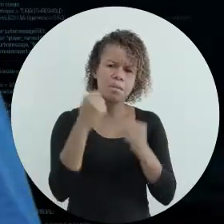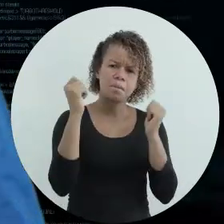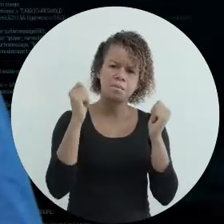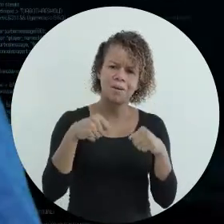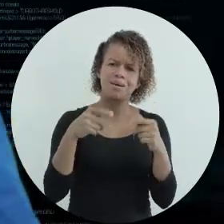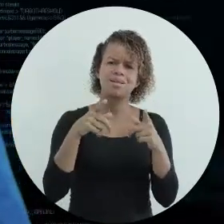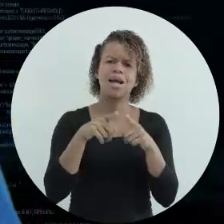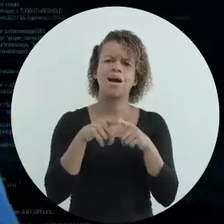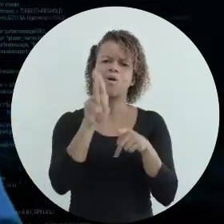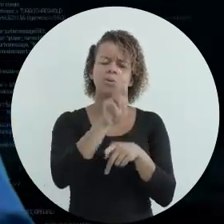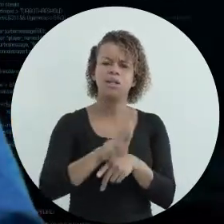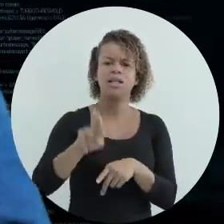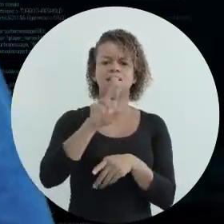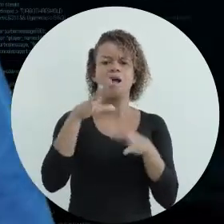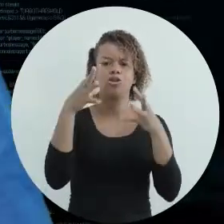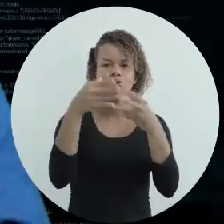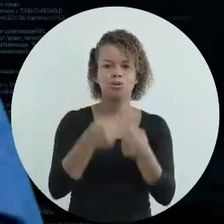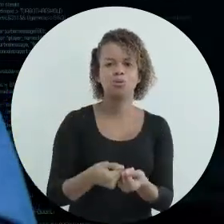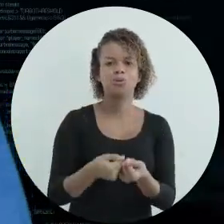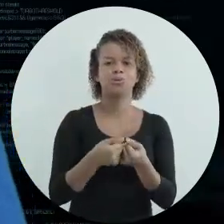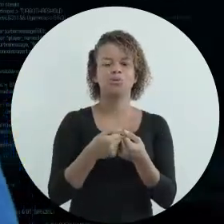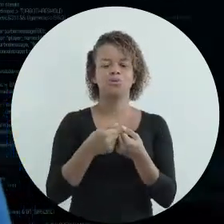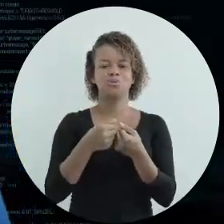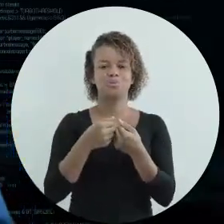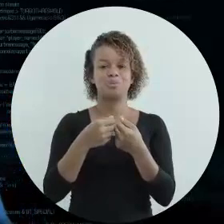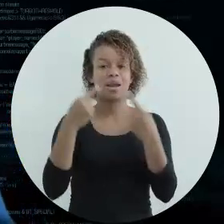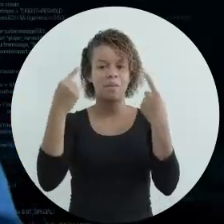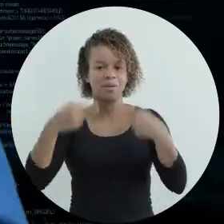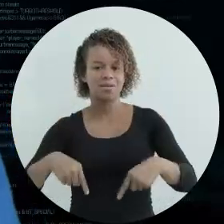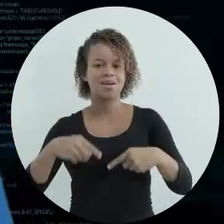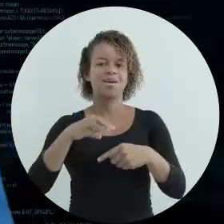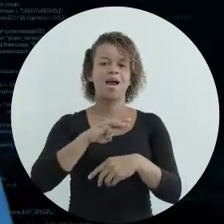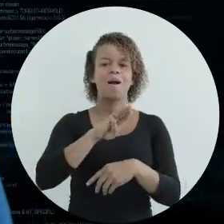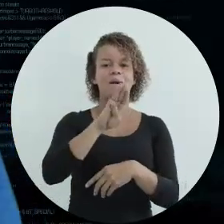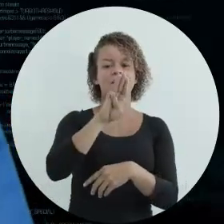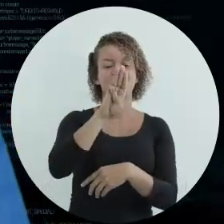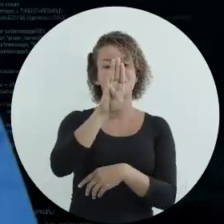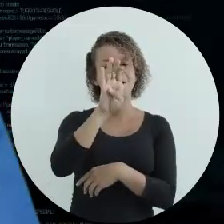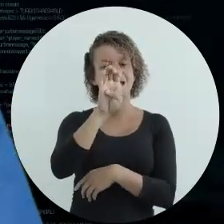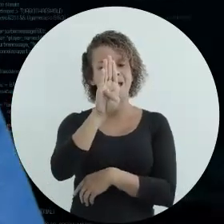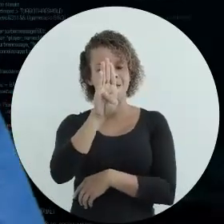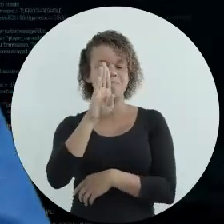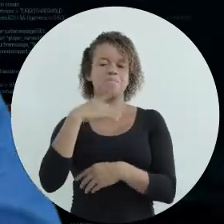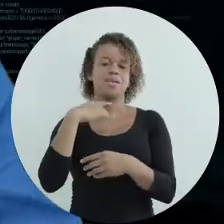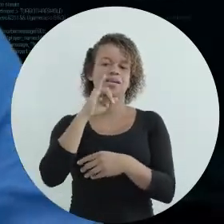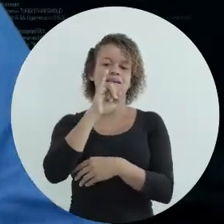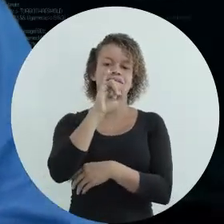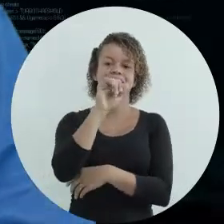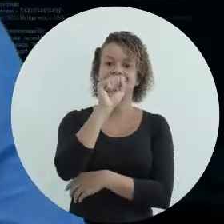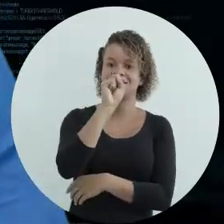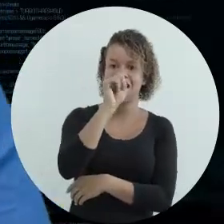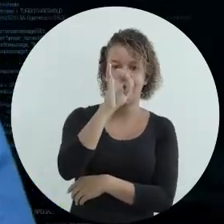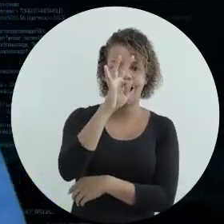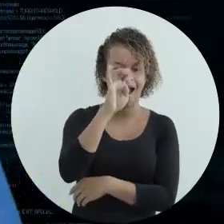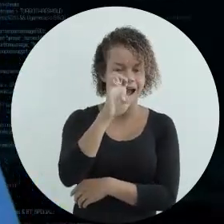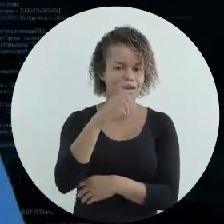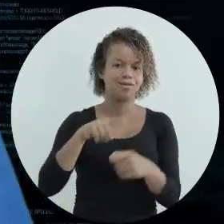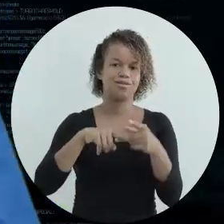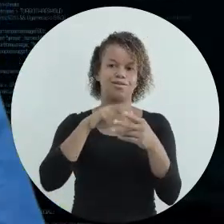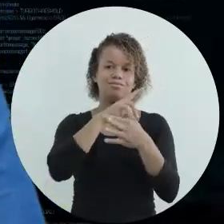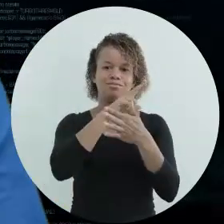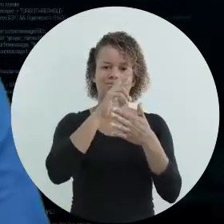todo o potencial que a web tem, que são os sites e as páginas, esse conteúdo de